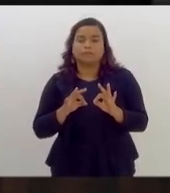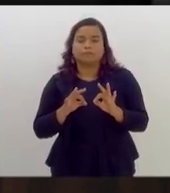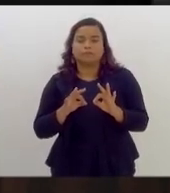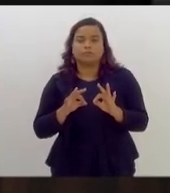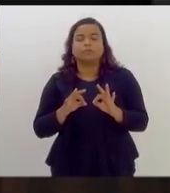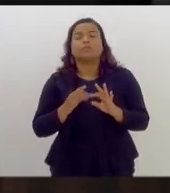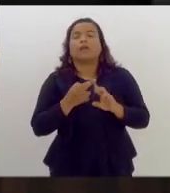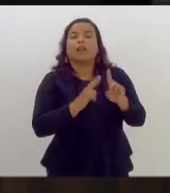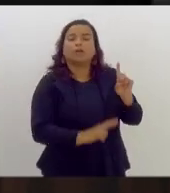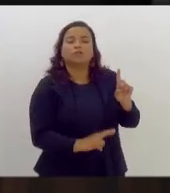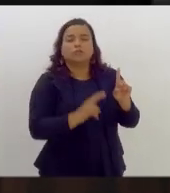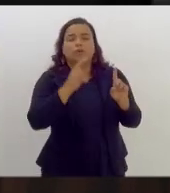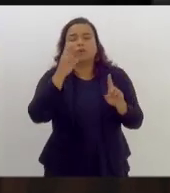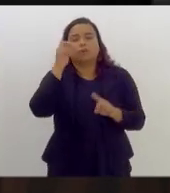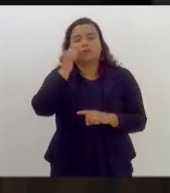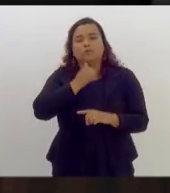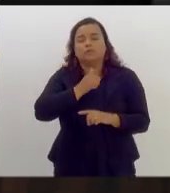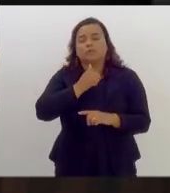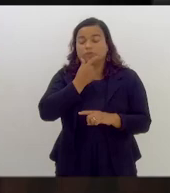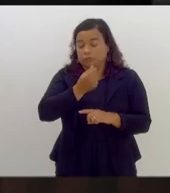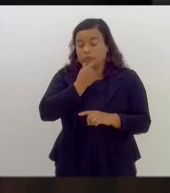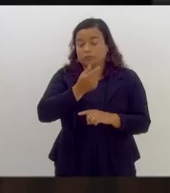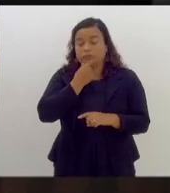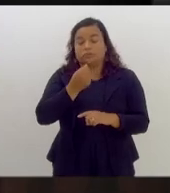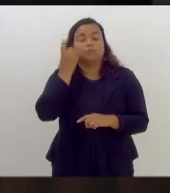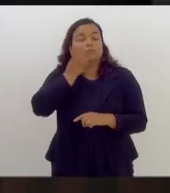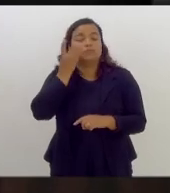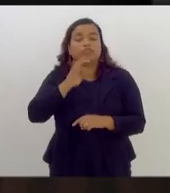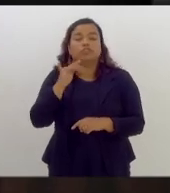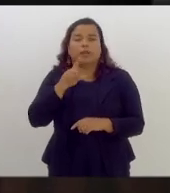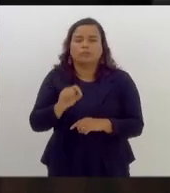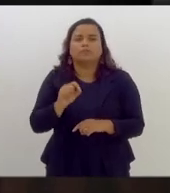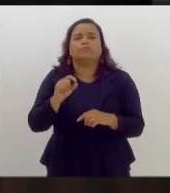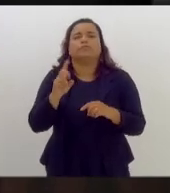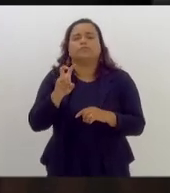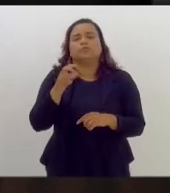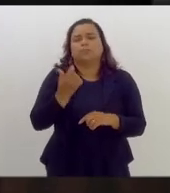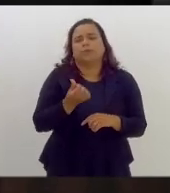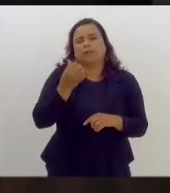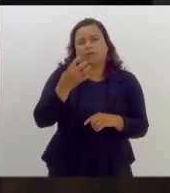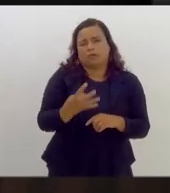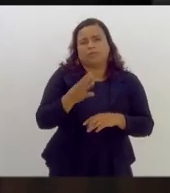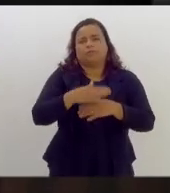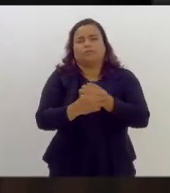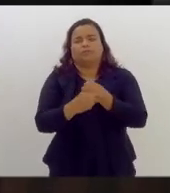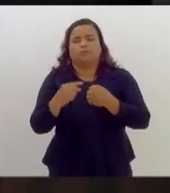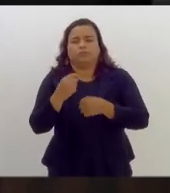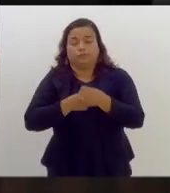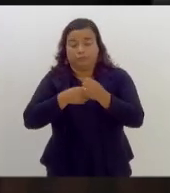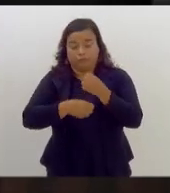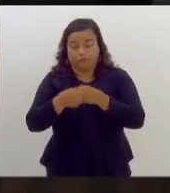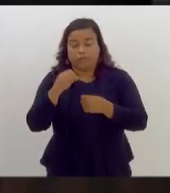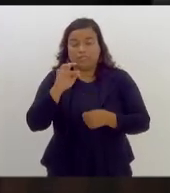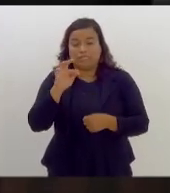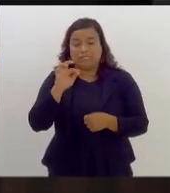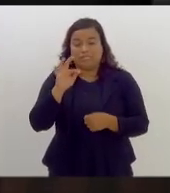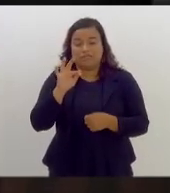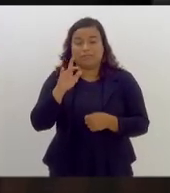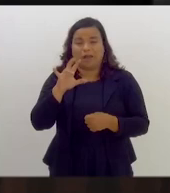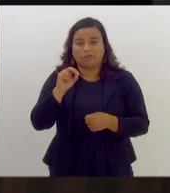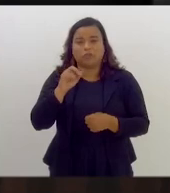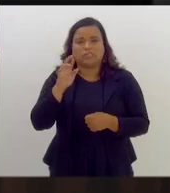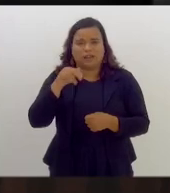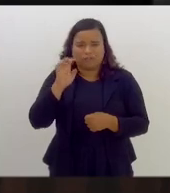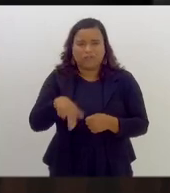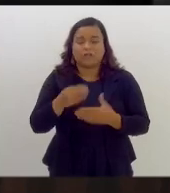de relatoria do deputado Tiago Pampulha. Projeto de resolução 1569. De 22, de autoria do deputado Flávio Serafini, concede o diploma Paul Singer à